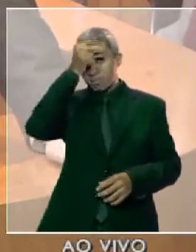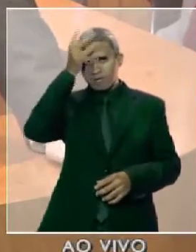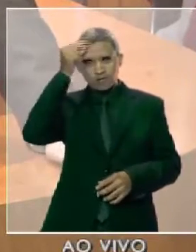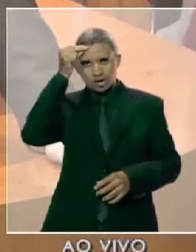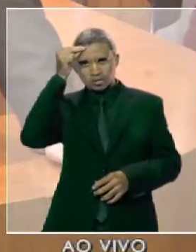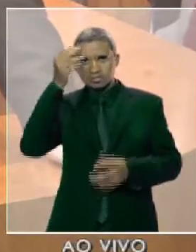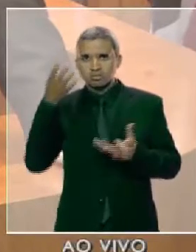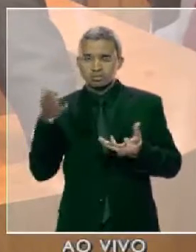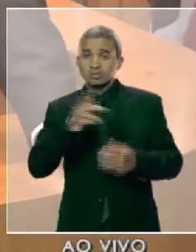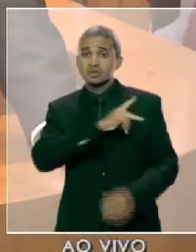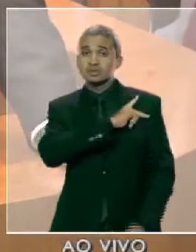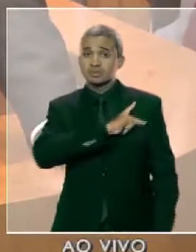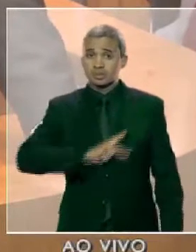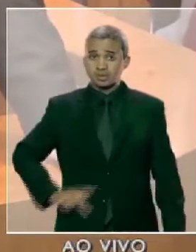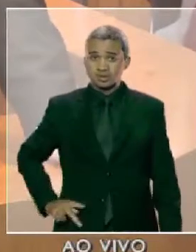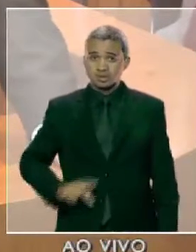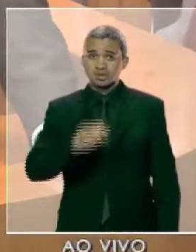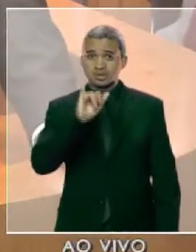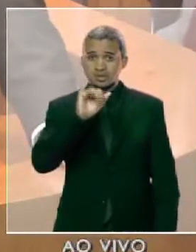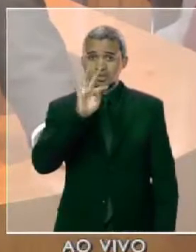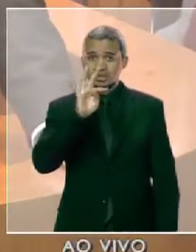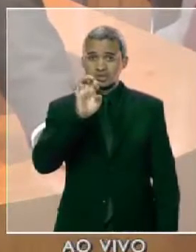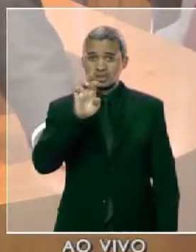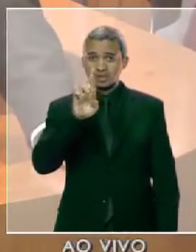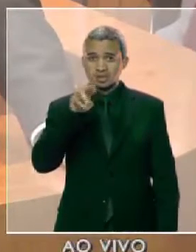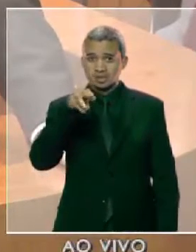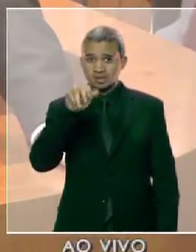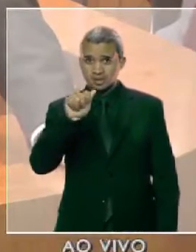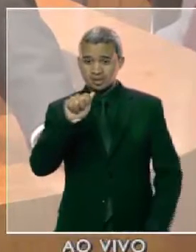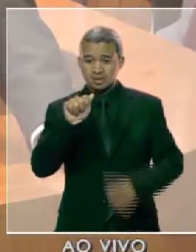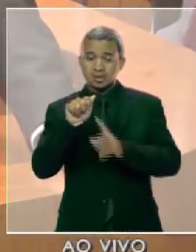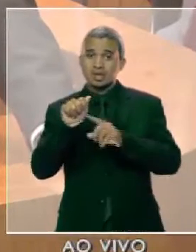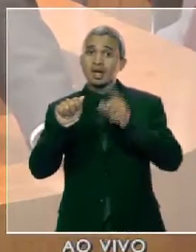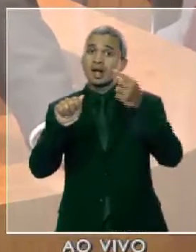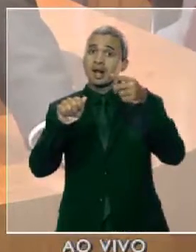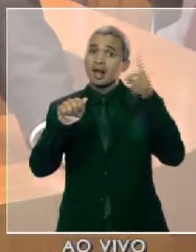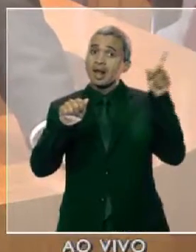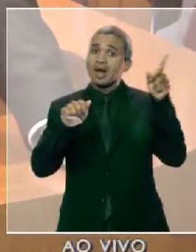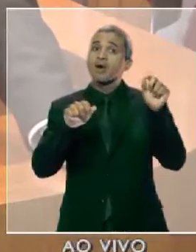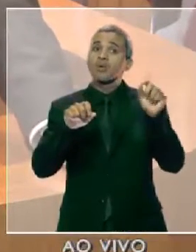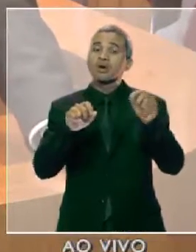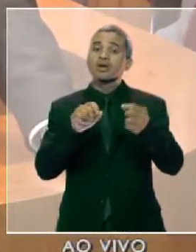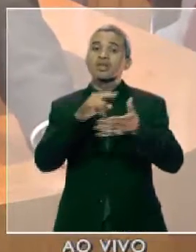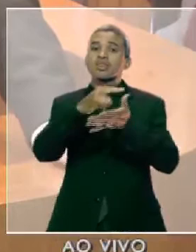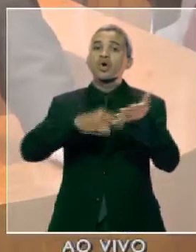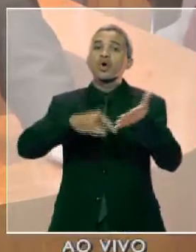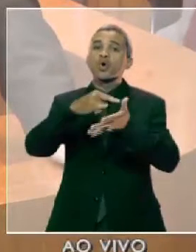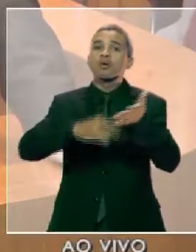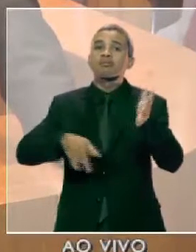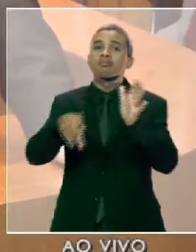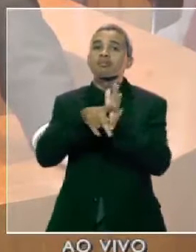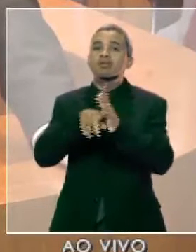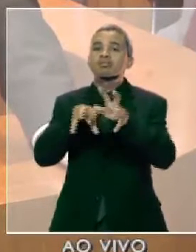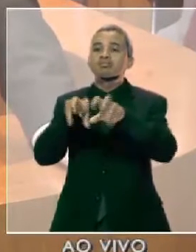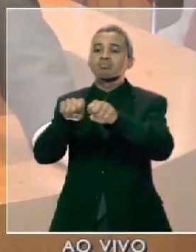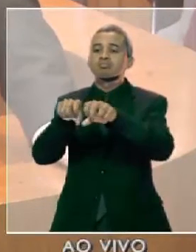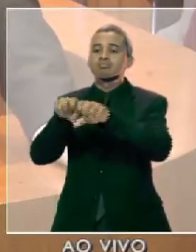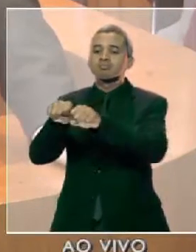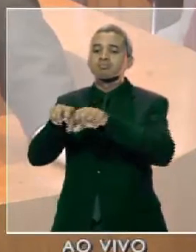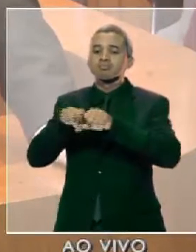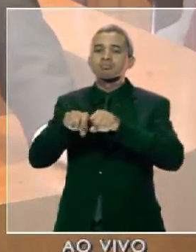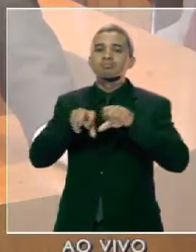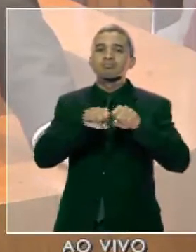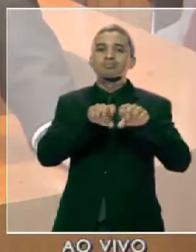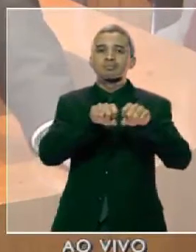é o presidente do Iterma. E lá estava sendo entregue os títulos de terra. E mesmo assim, o senhor Mauro Jorge não